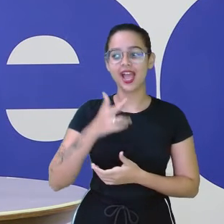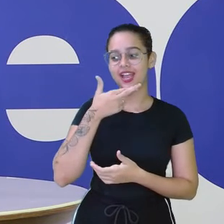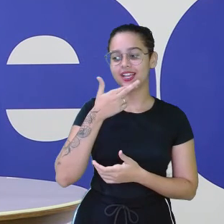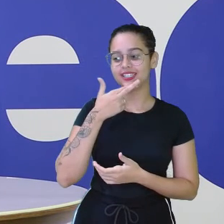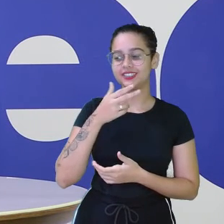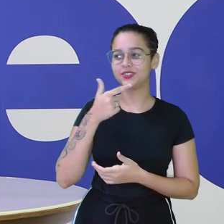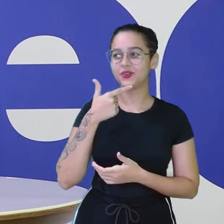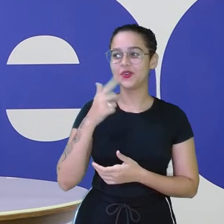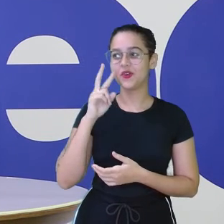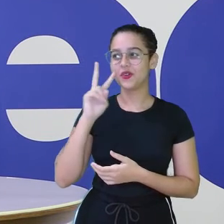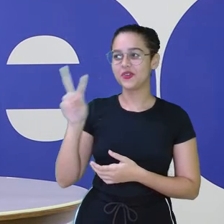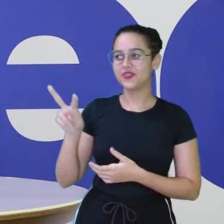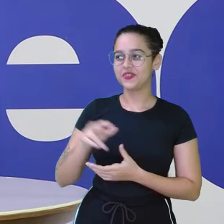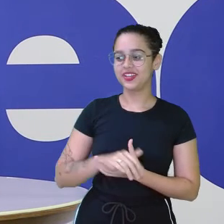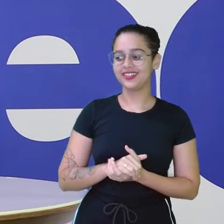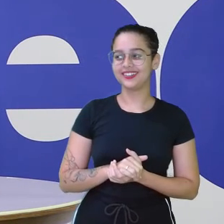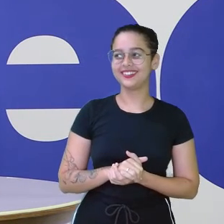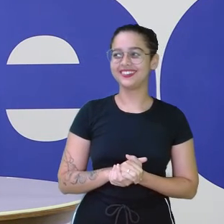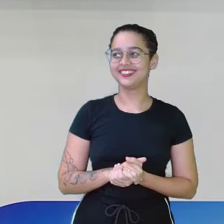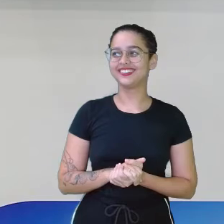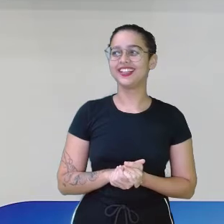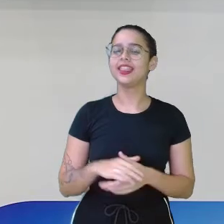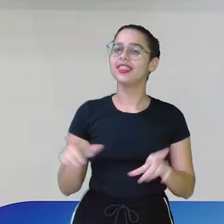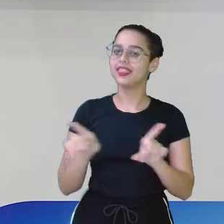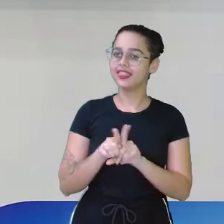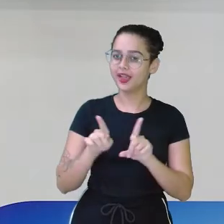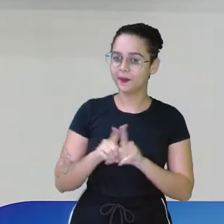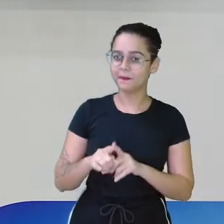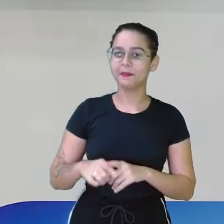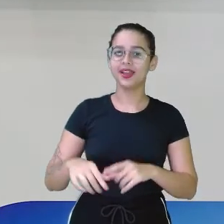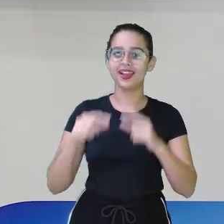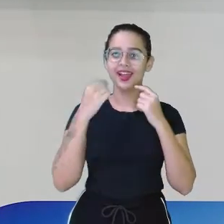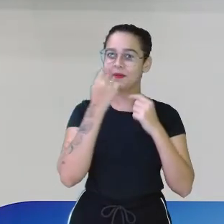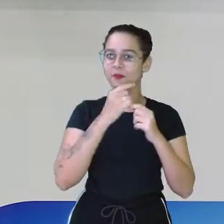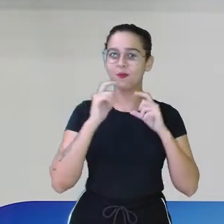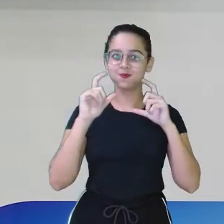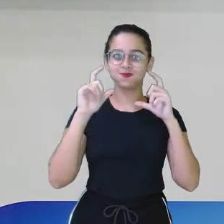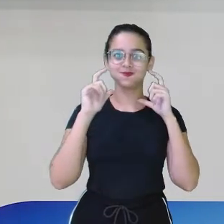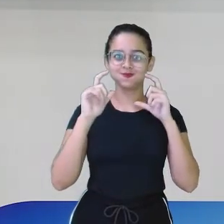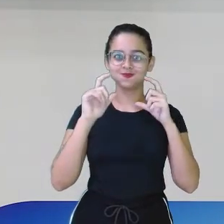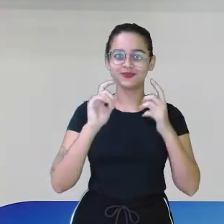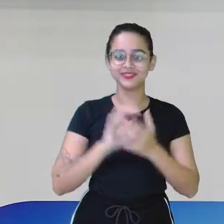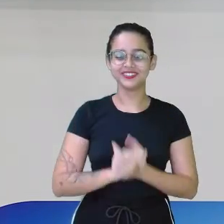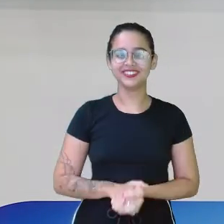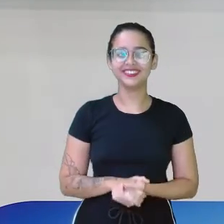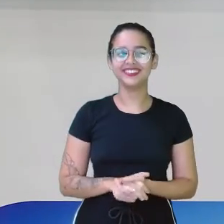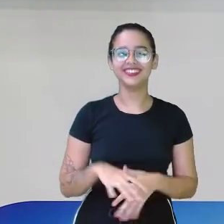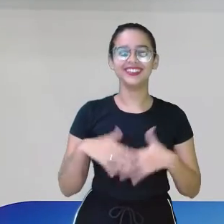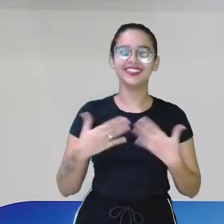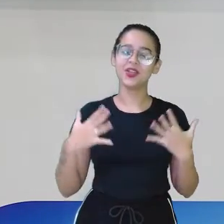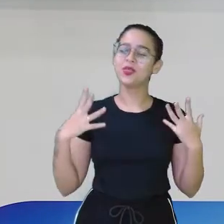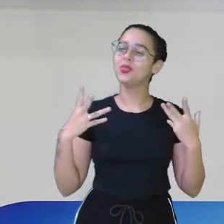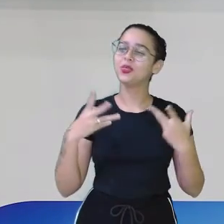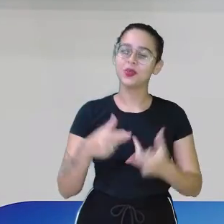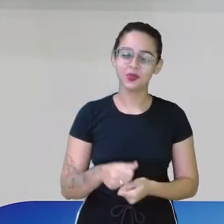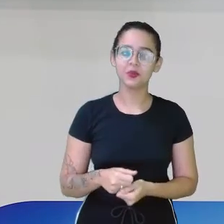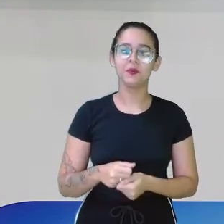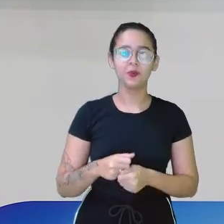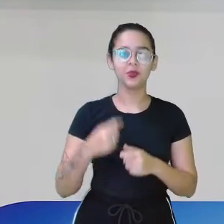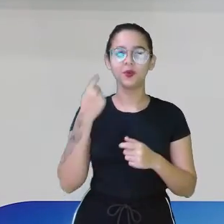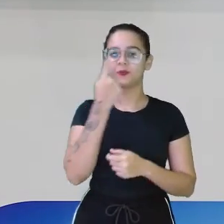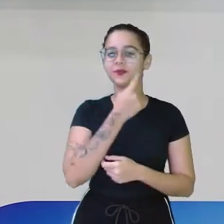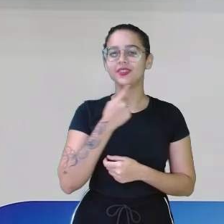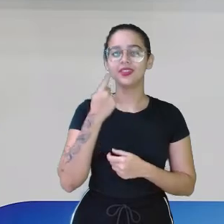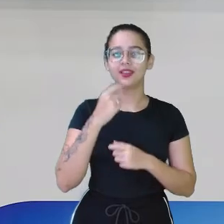eu ver, deixa eu dar uma olhadinha aqui pro de Raquel. Raquel também tem uns beição, viu, gente? Tem uns beição. Então, todo mundo aqui,